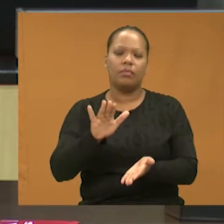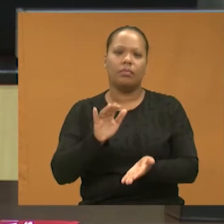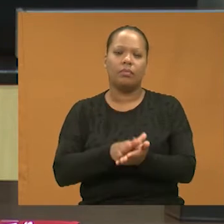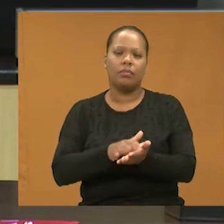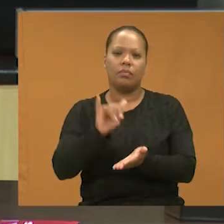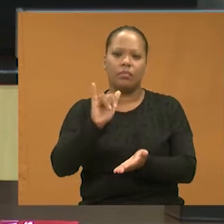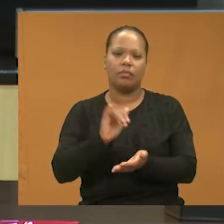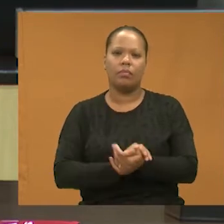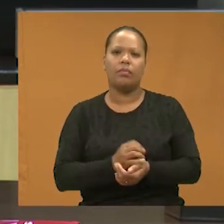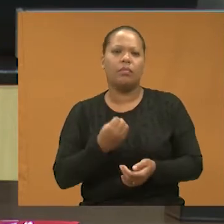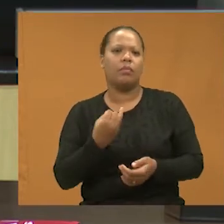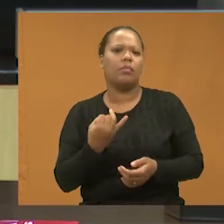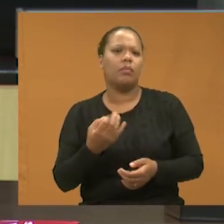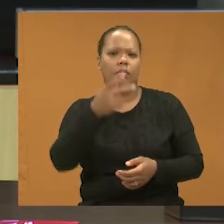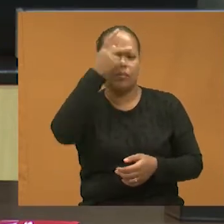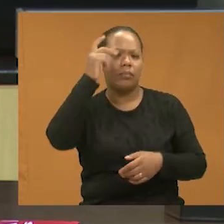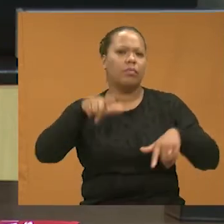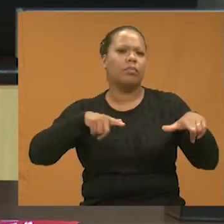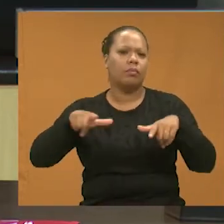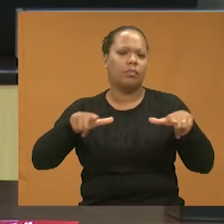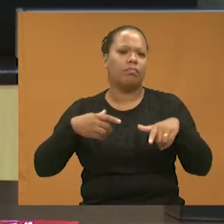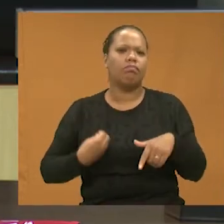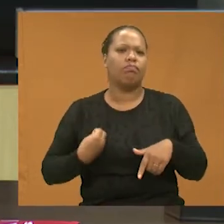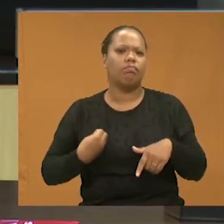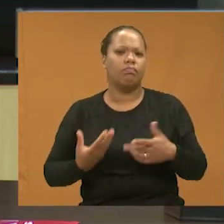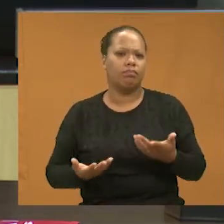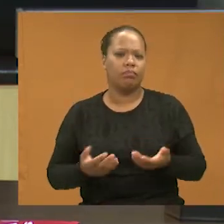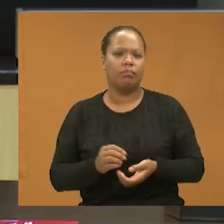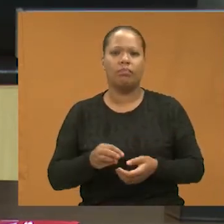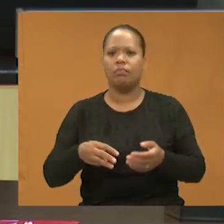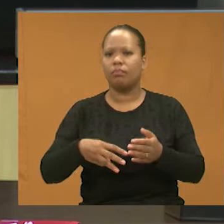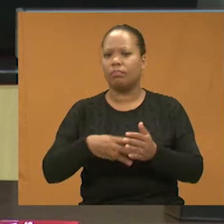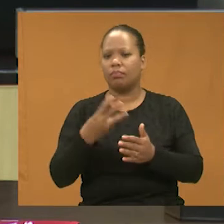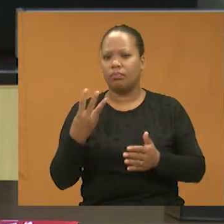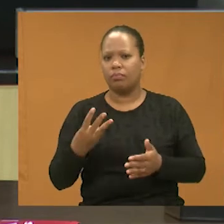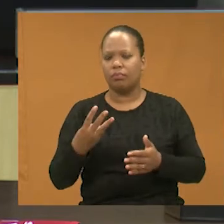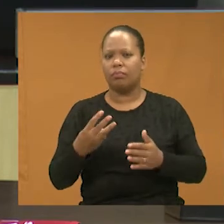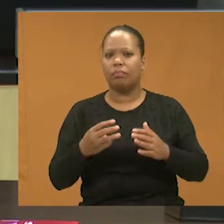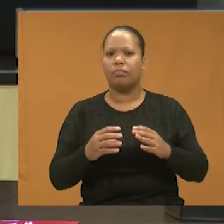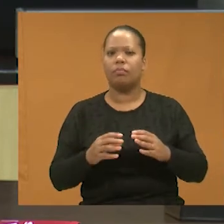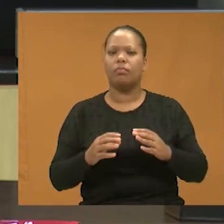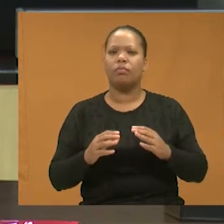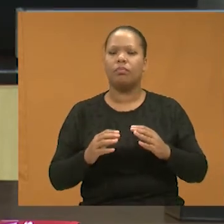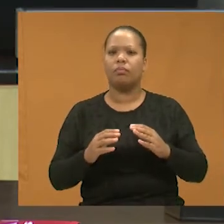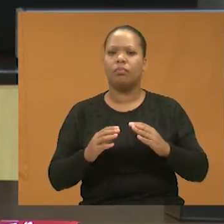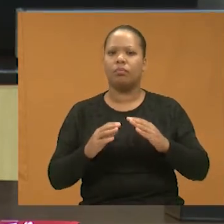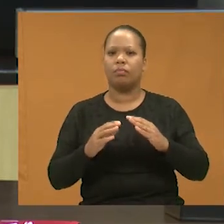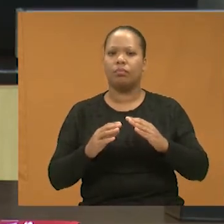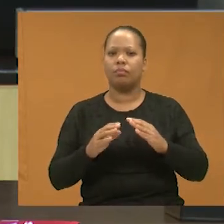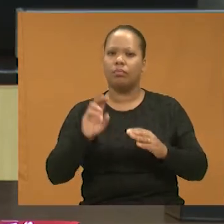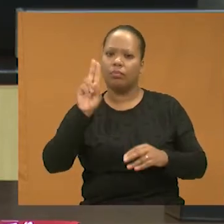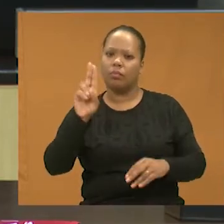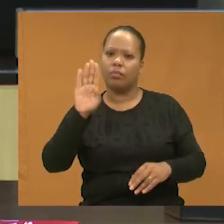desse total, quantos estão em efetivo exercício? Terceiro, quais postos de saúde possuem à disposição o